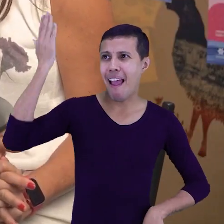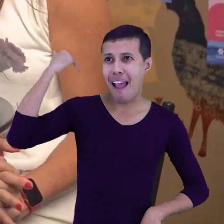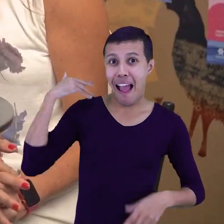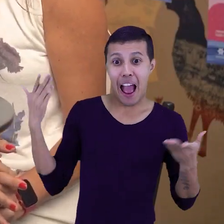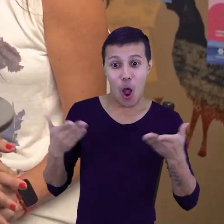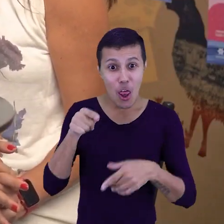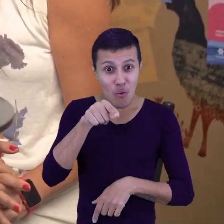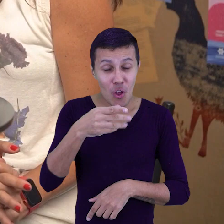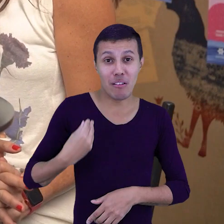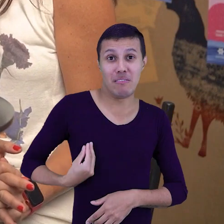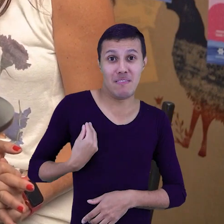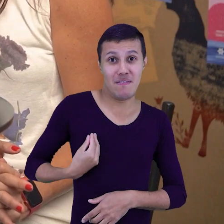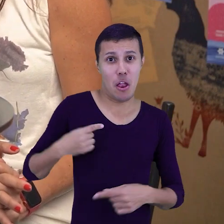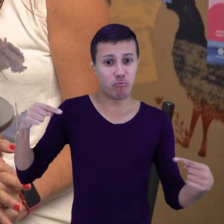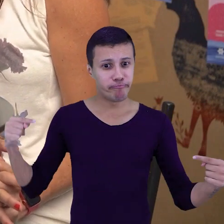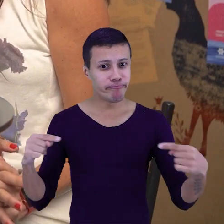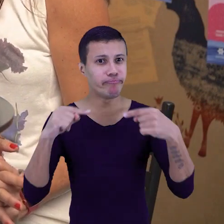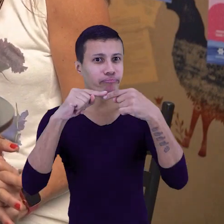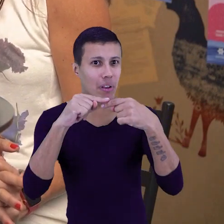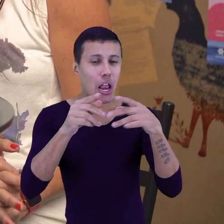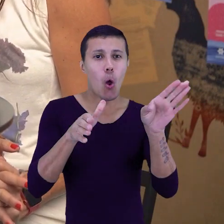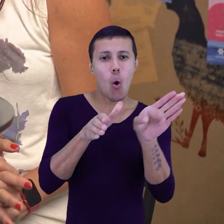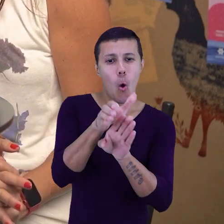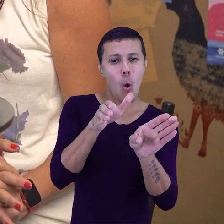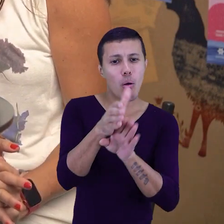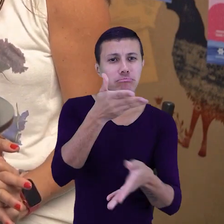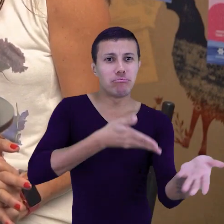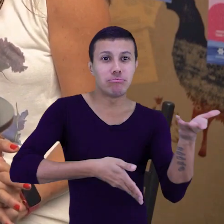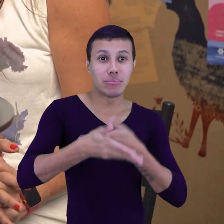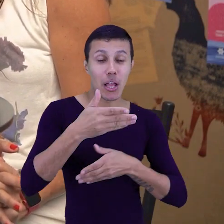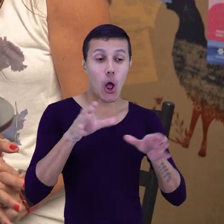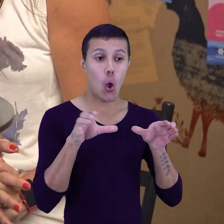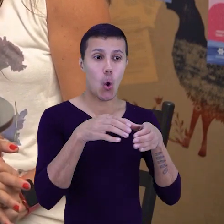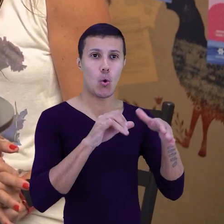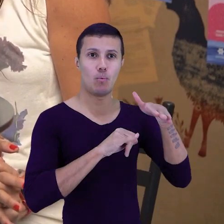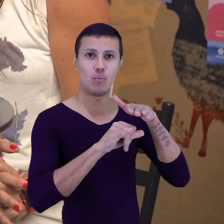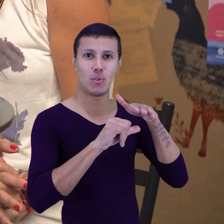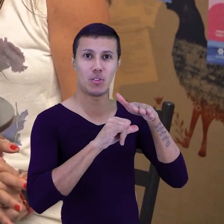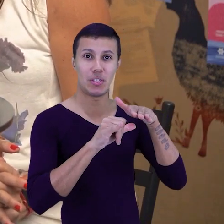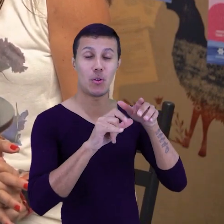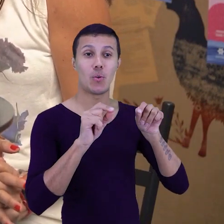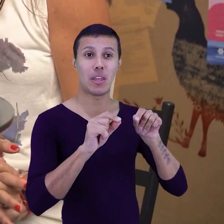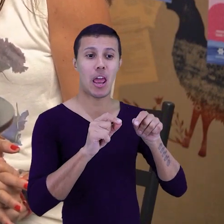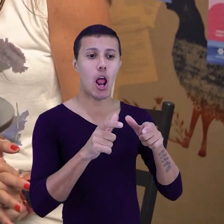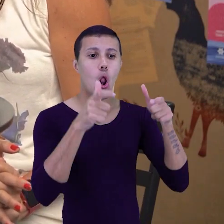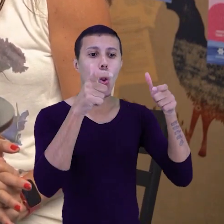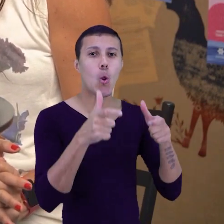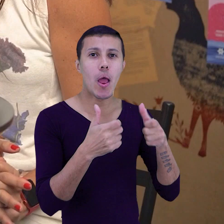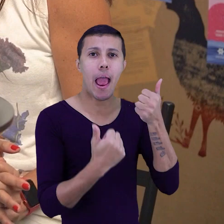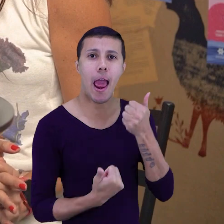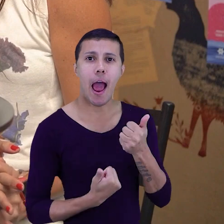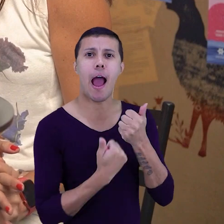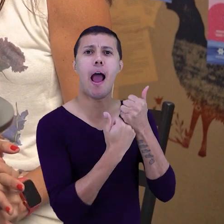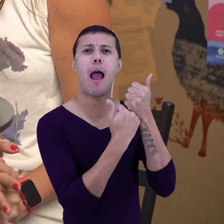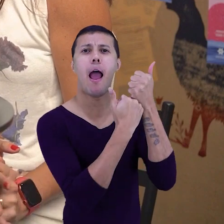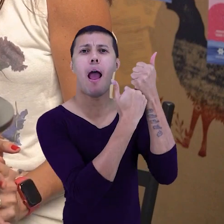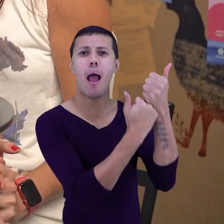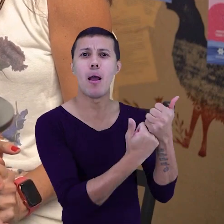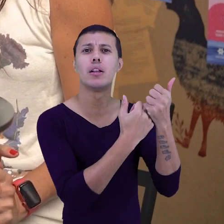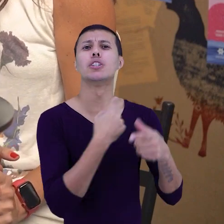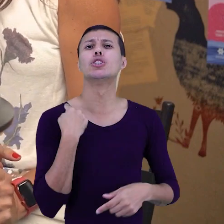pele aquilo que você está vivenciando. Então, a comunidade startup, ela é um celeiro para que a gente